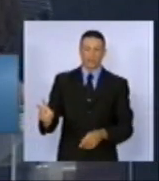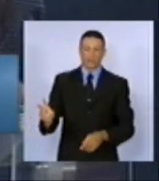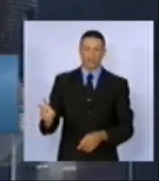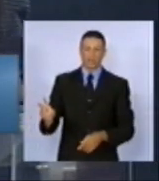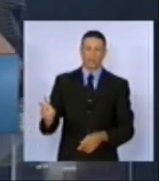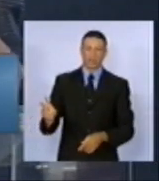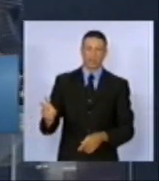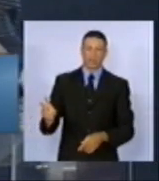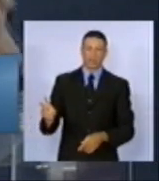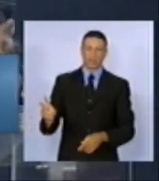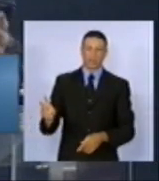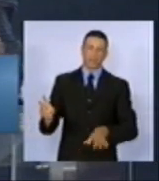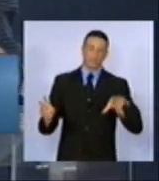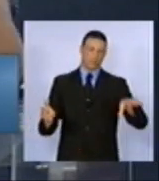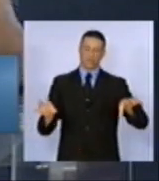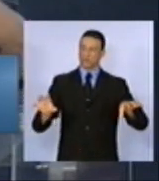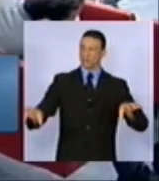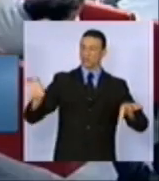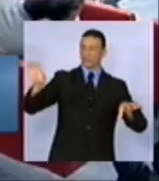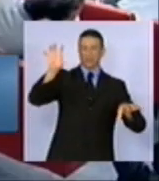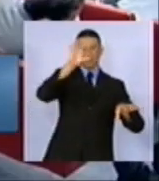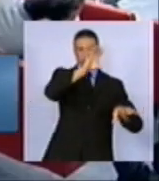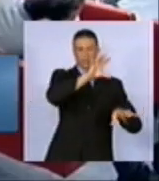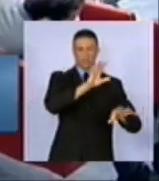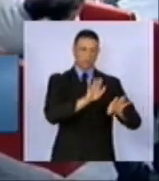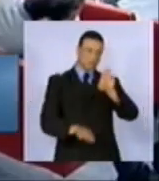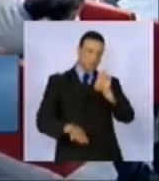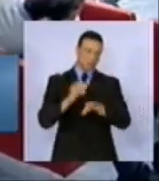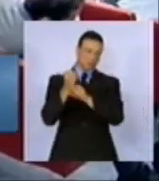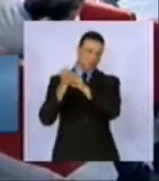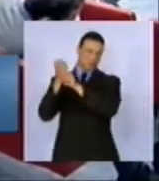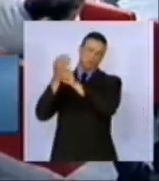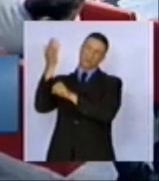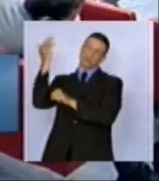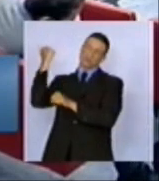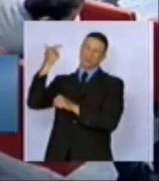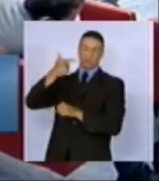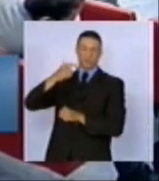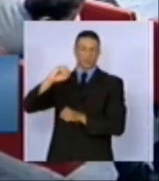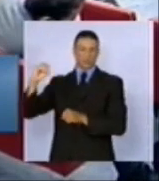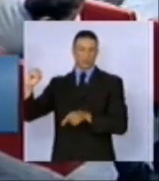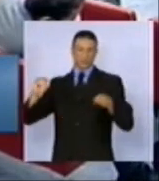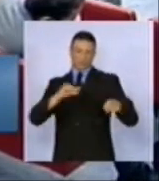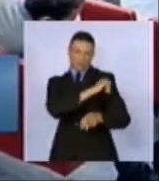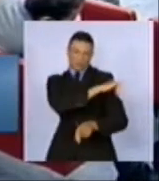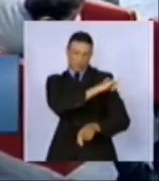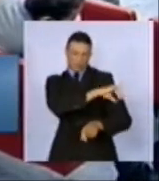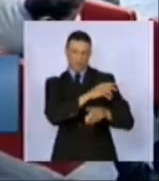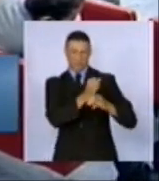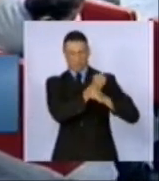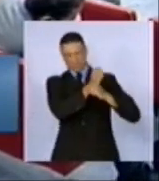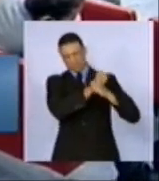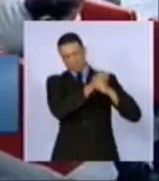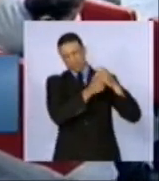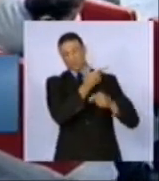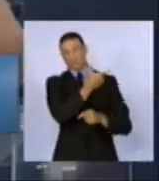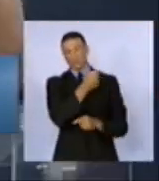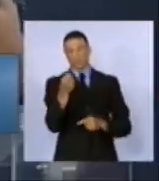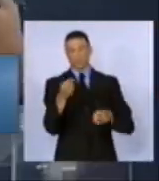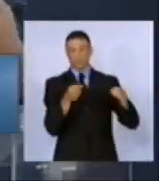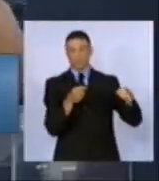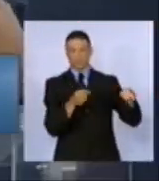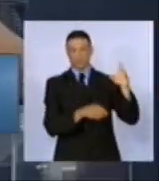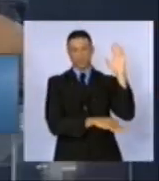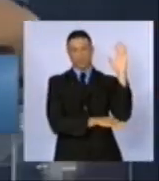característica eh Regional que lá há mais de 200 anos no norte Fluminense é feita a prática eh do plantio de cana então